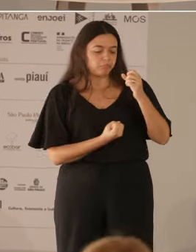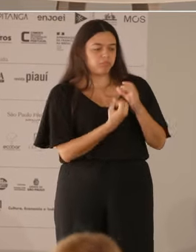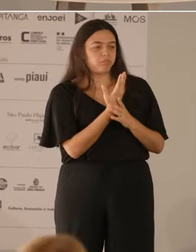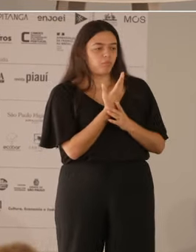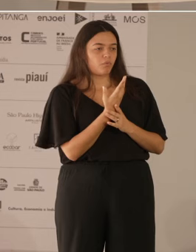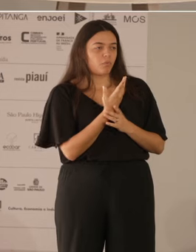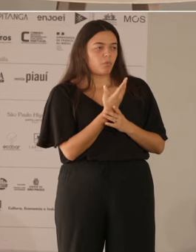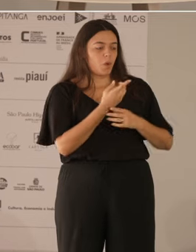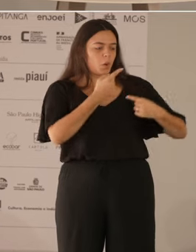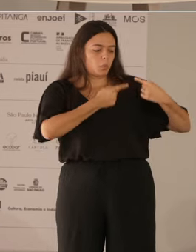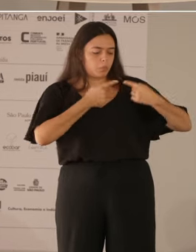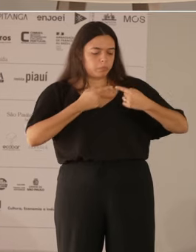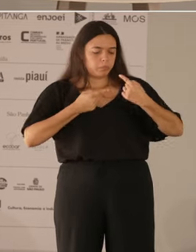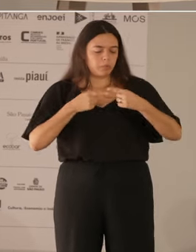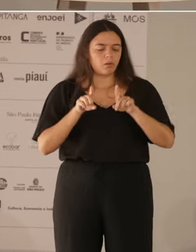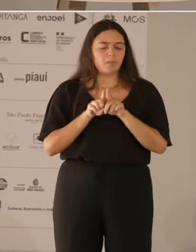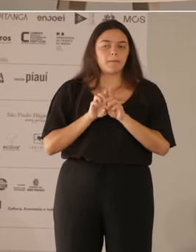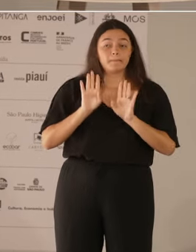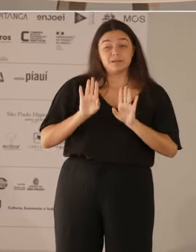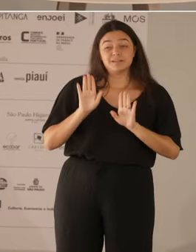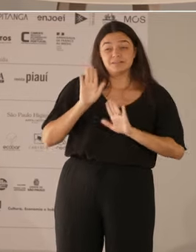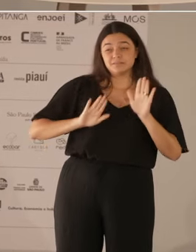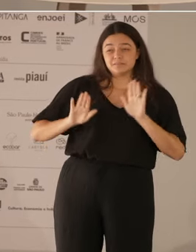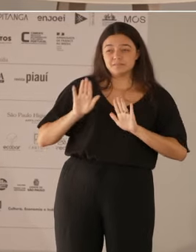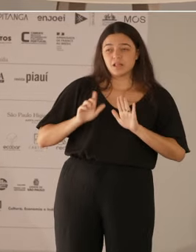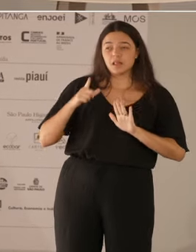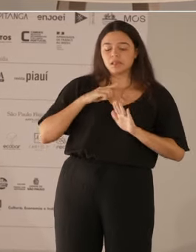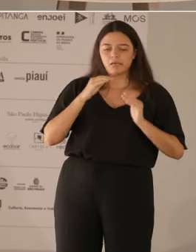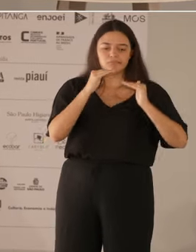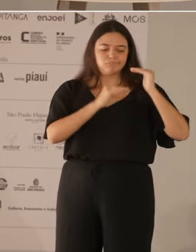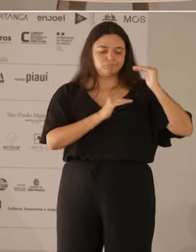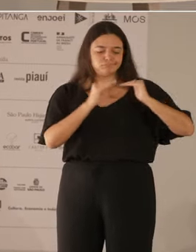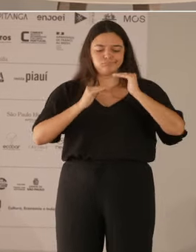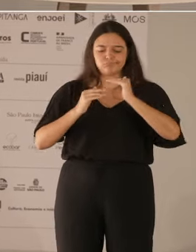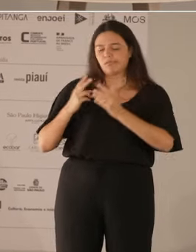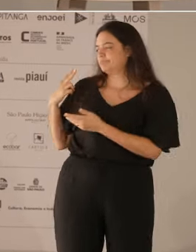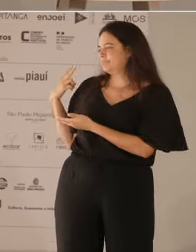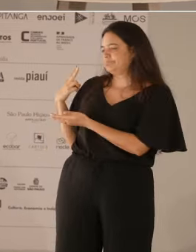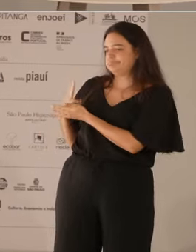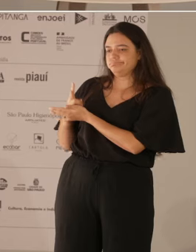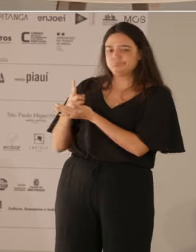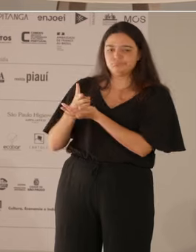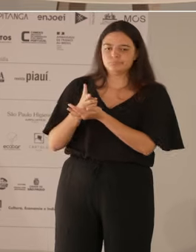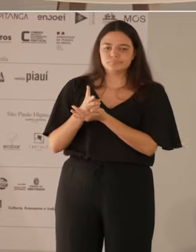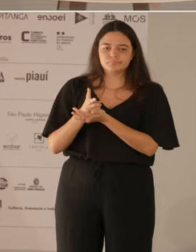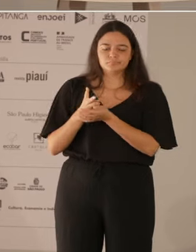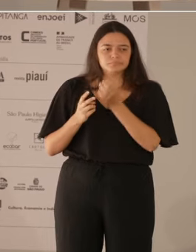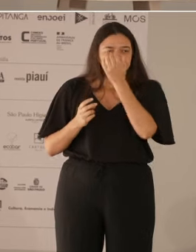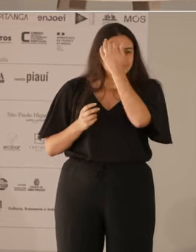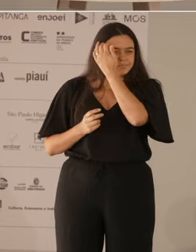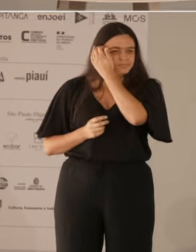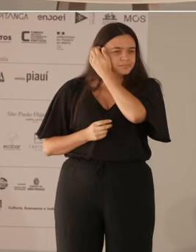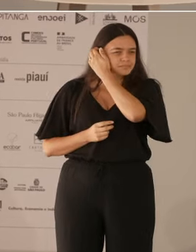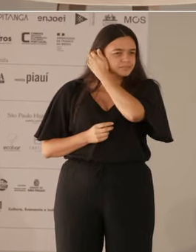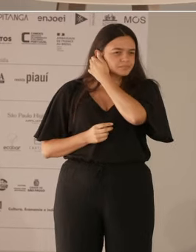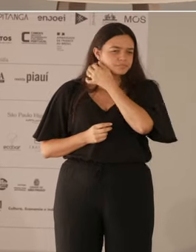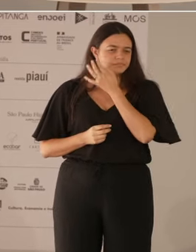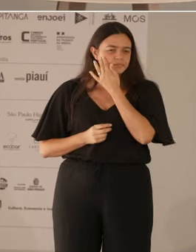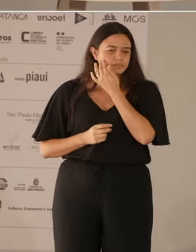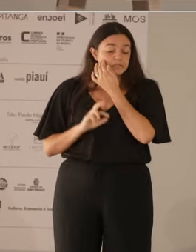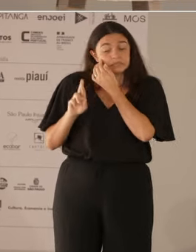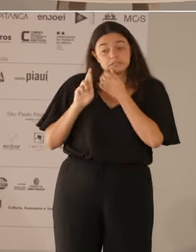achar que ali talvez... Mas é claro, a gente tem desigualdade desde sempre, né? No fim, é capciosa essa pergunta. Mas, enfim, eu não respondi,